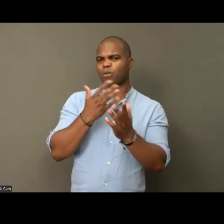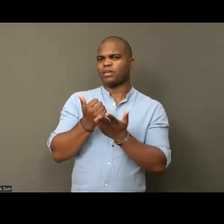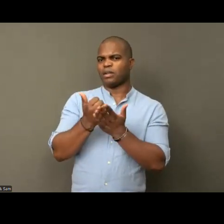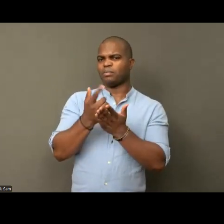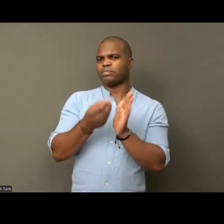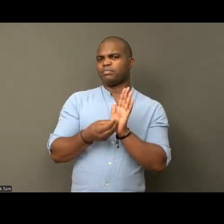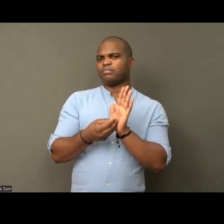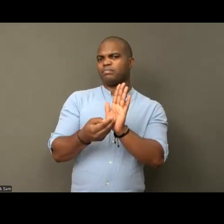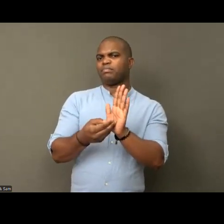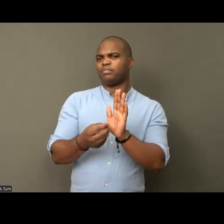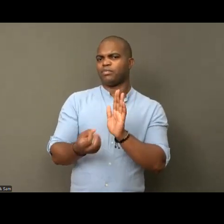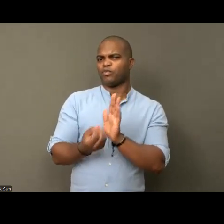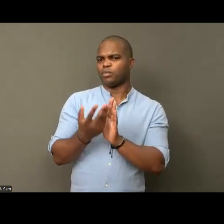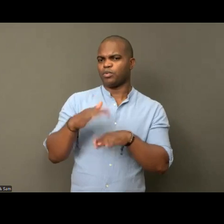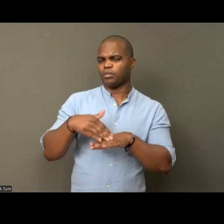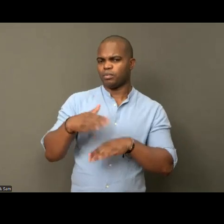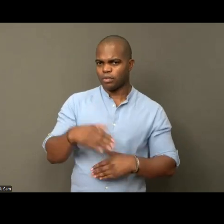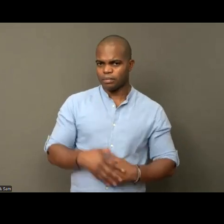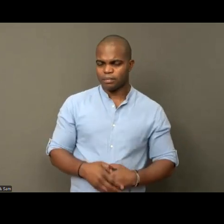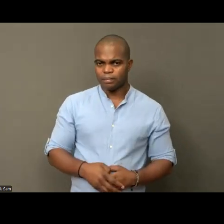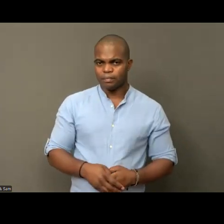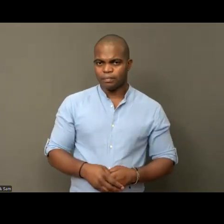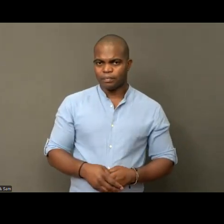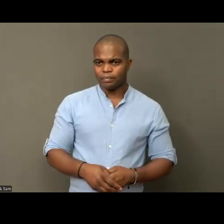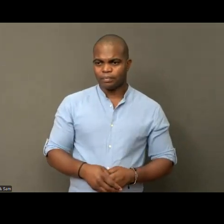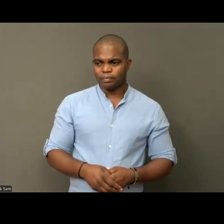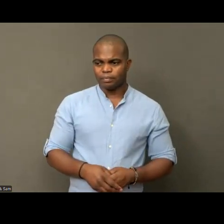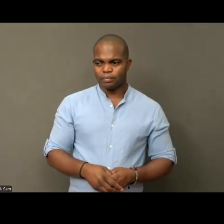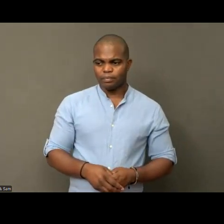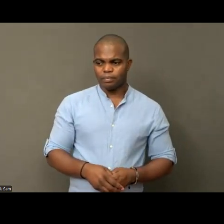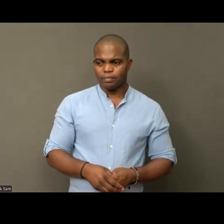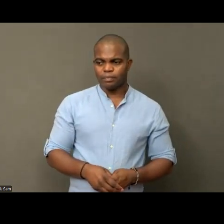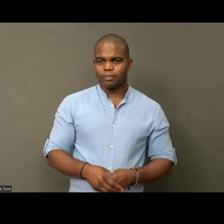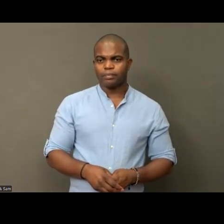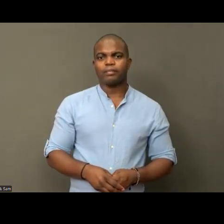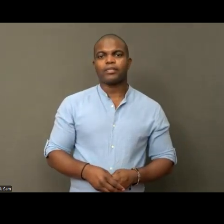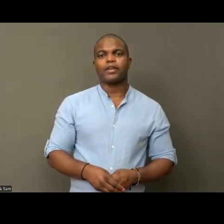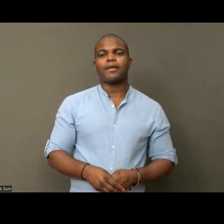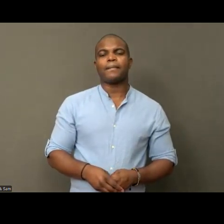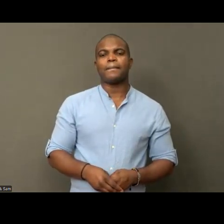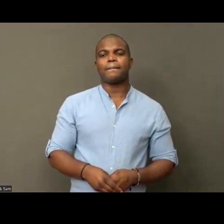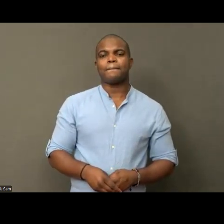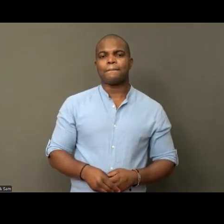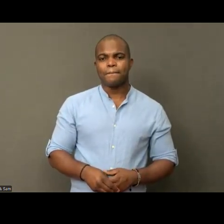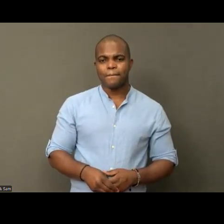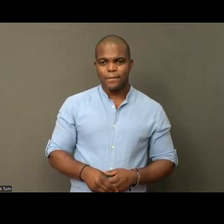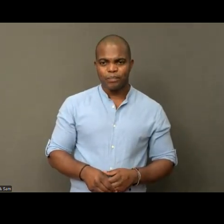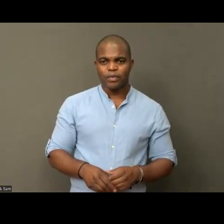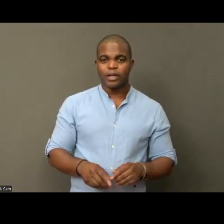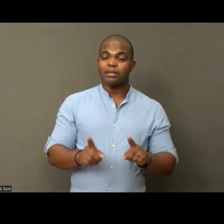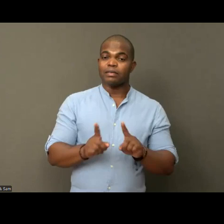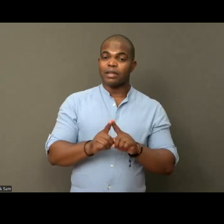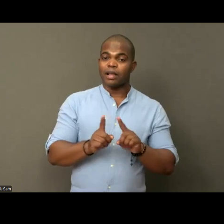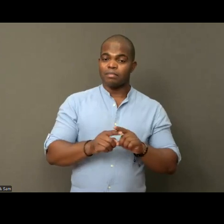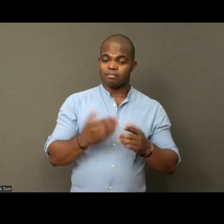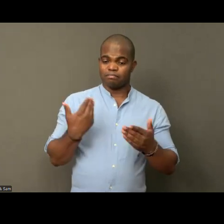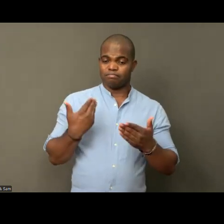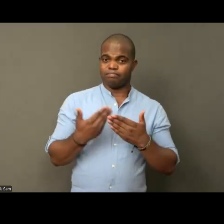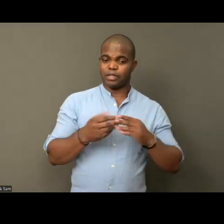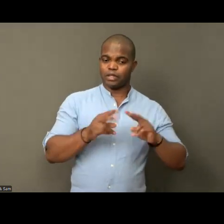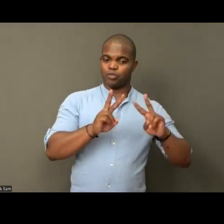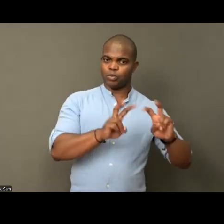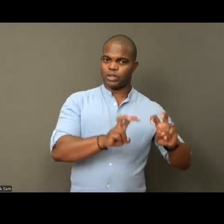colegas da Coalização para a Pesquisa Operacional sobre Doenças Tropicais Negligenciadas, que é